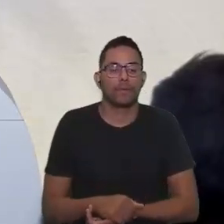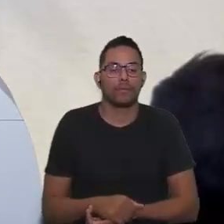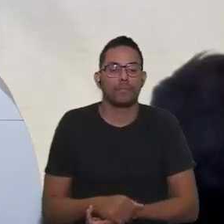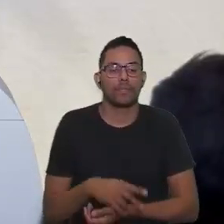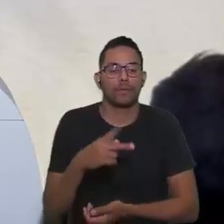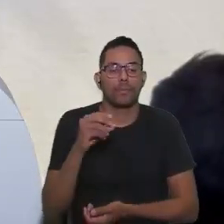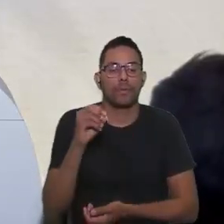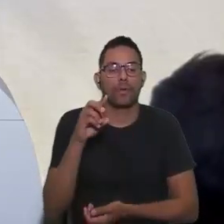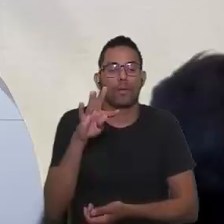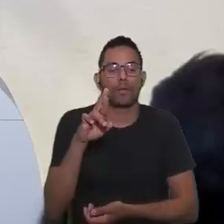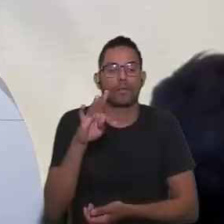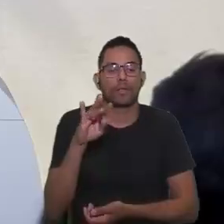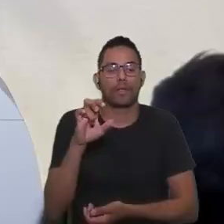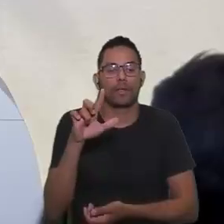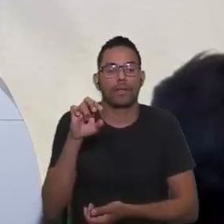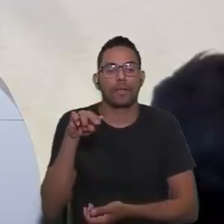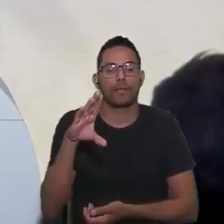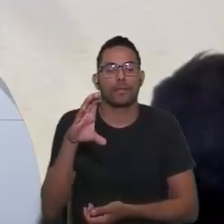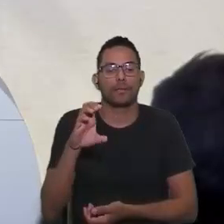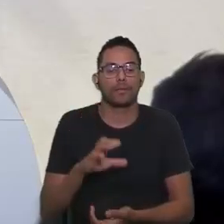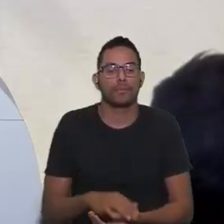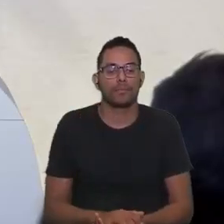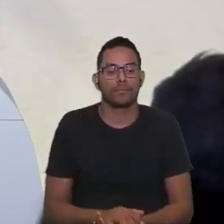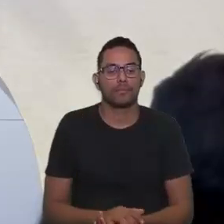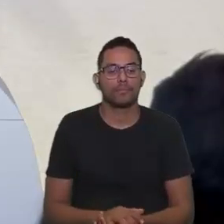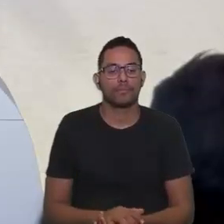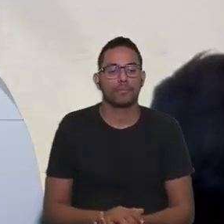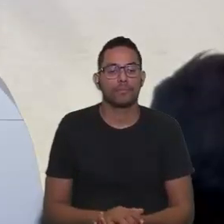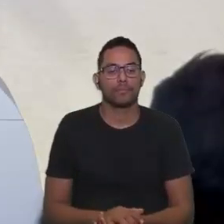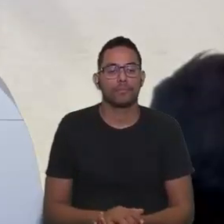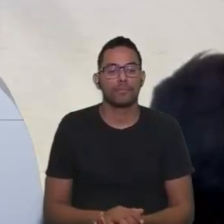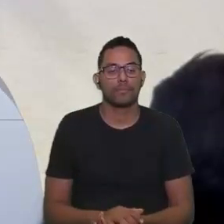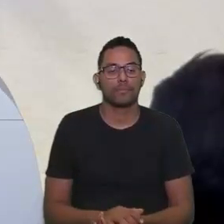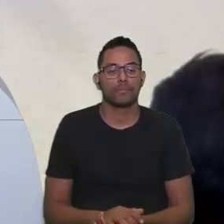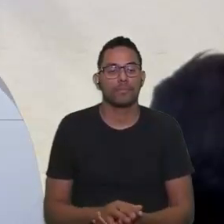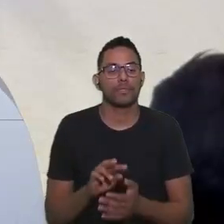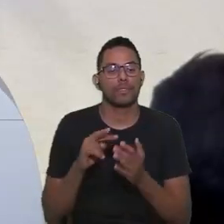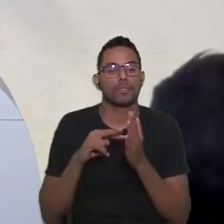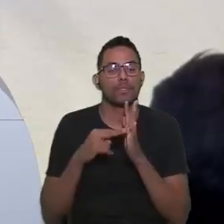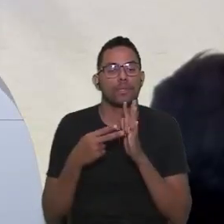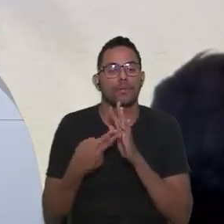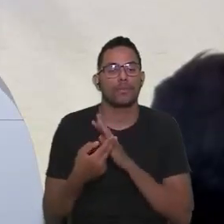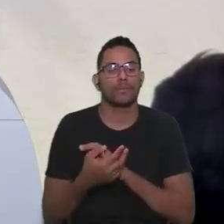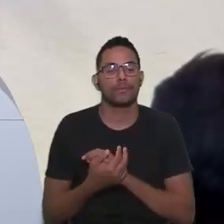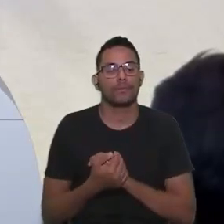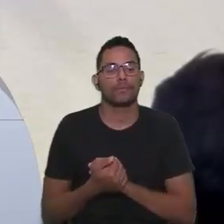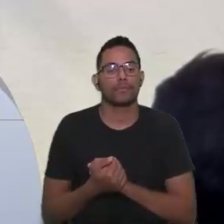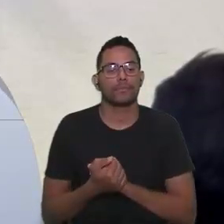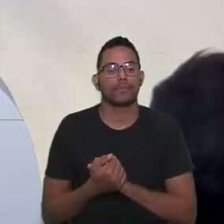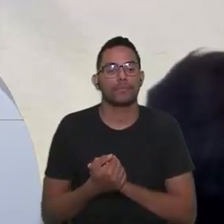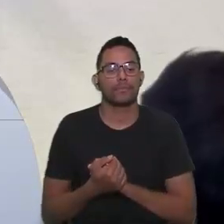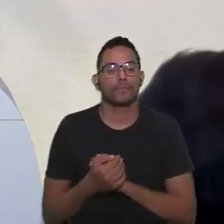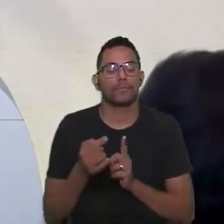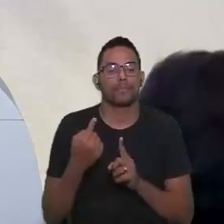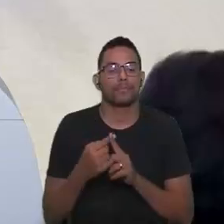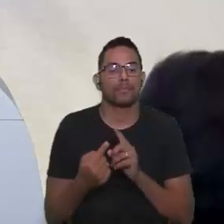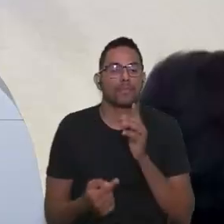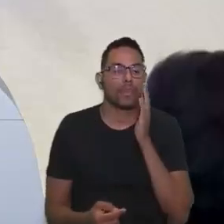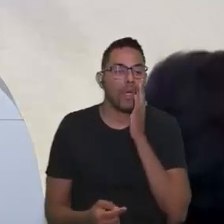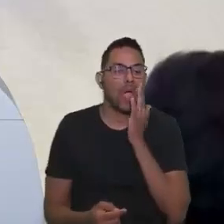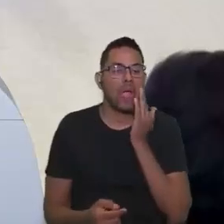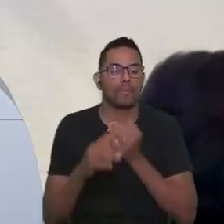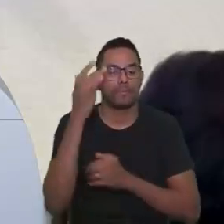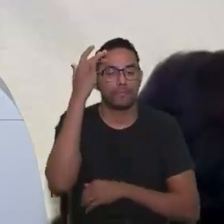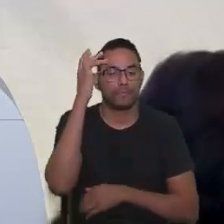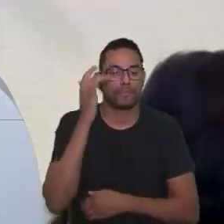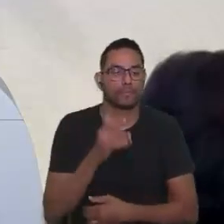portelense, né, é óbvio. E isso significou muito, porque eu